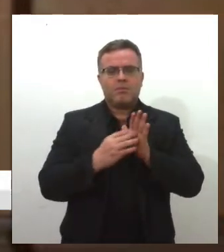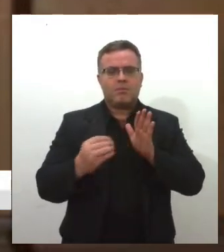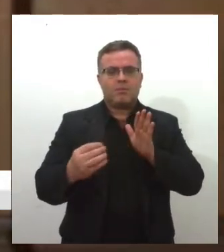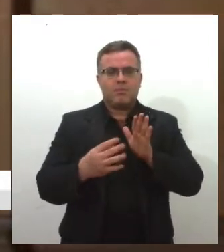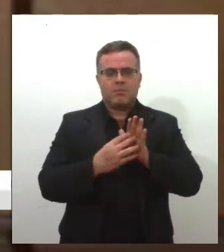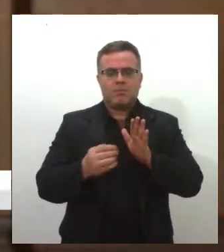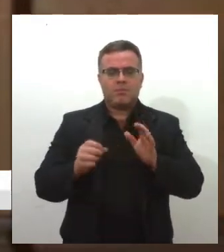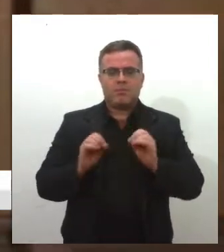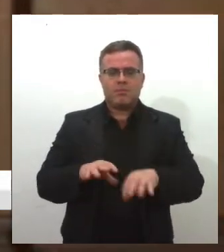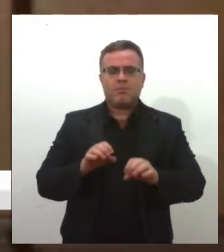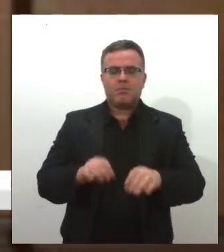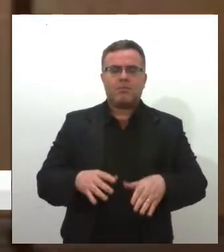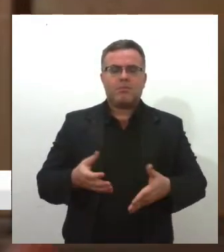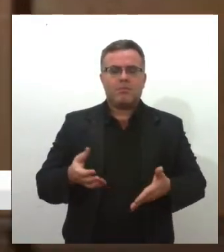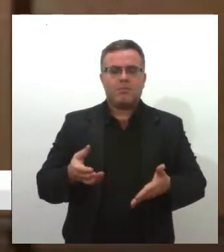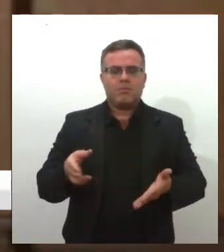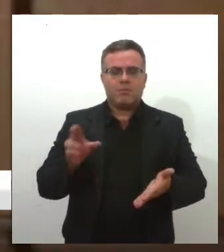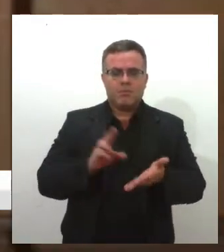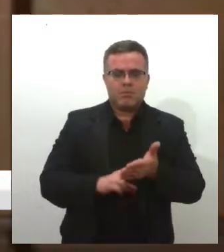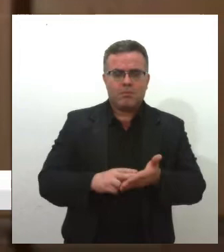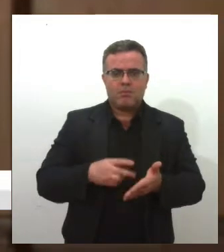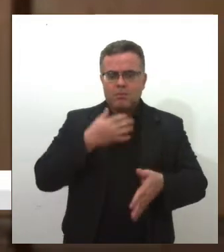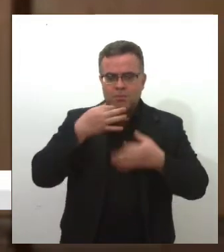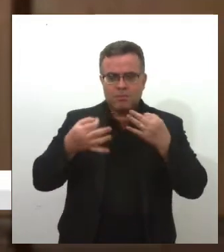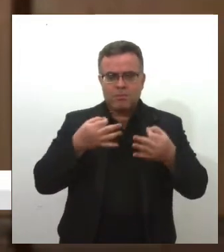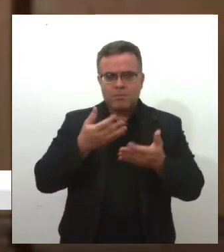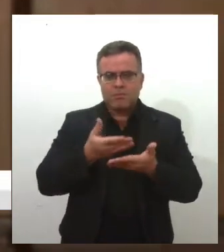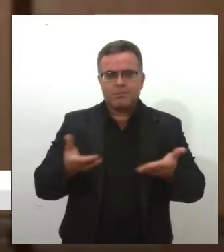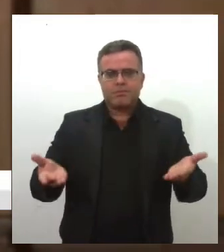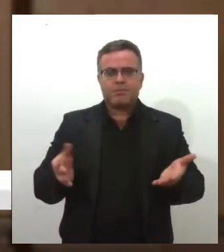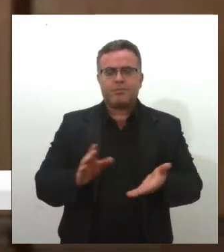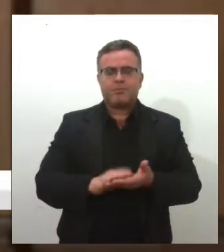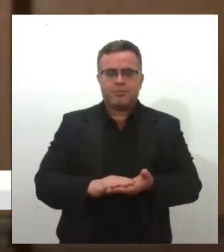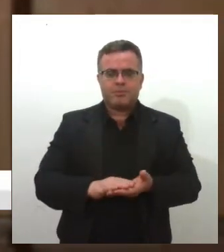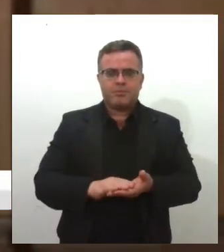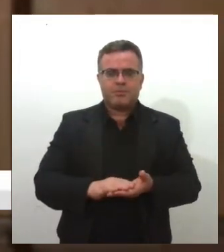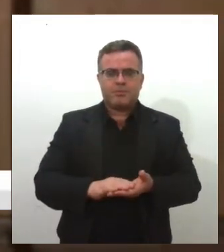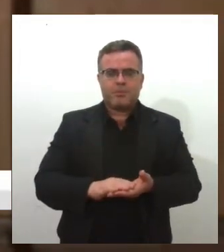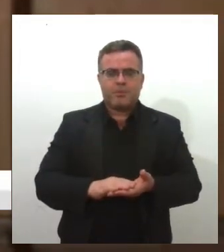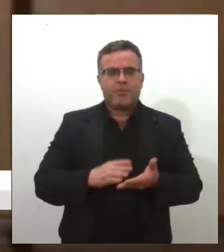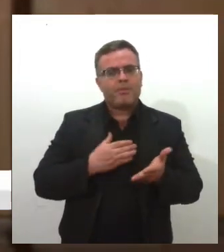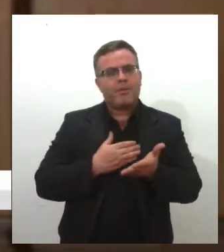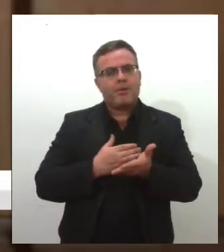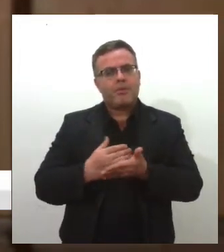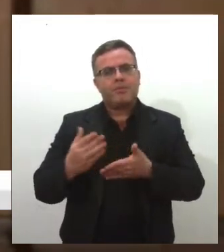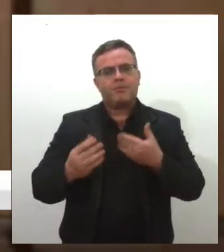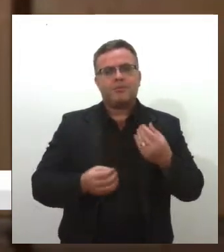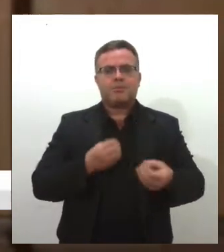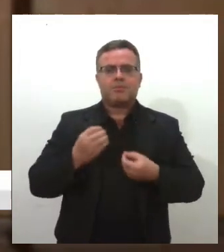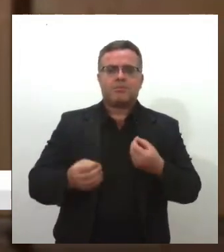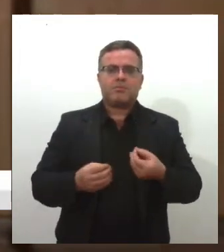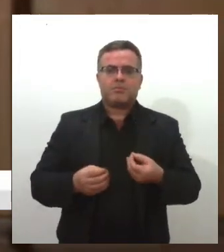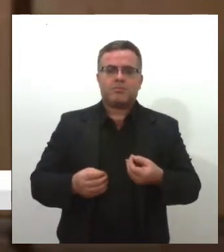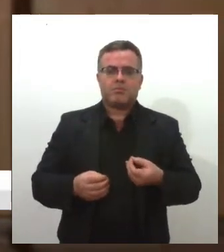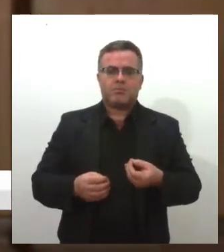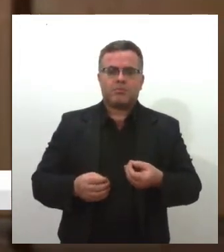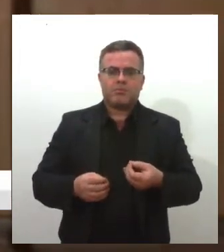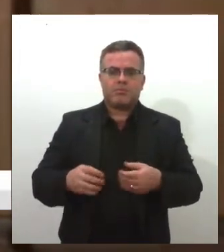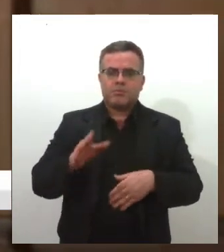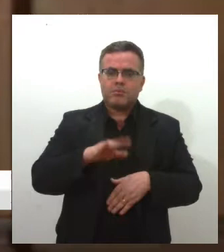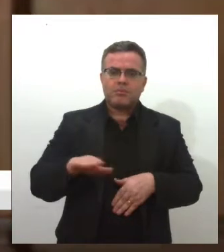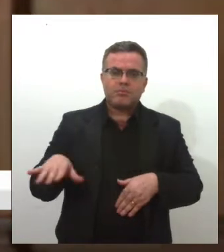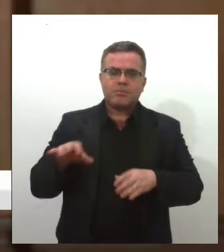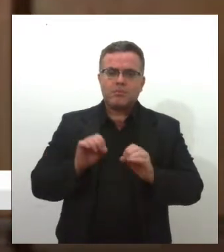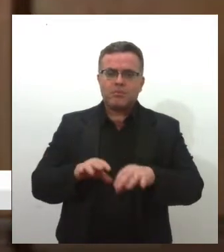isso é o que afirmam os críticos, né, podam as crianças no sentido de ficarem